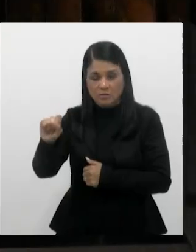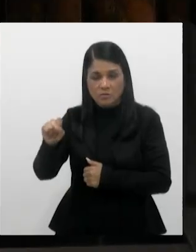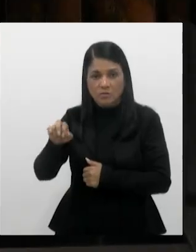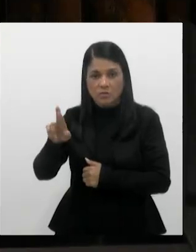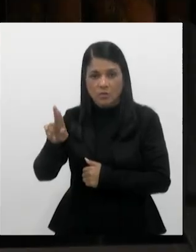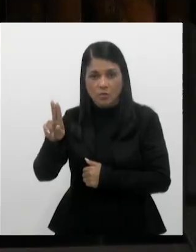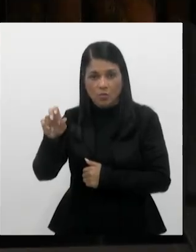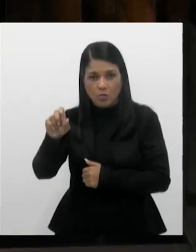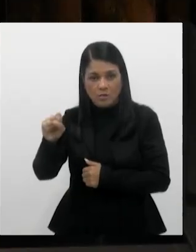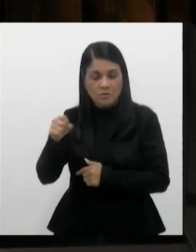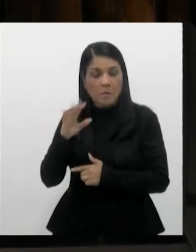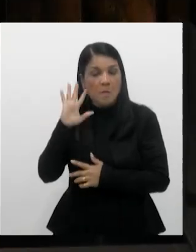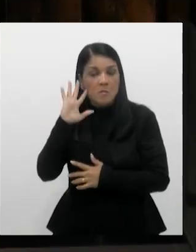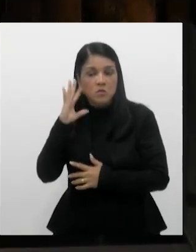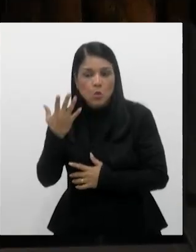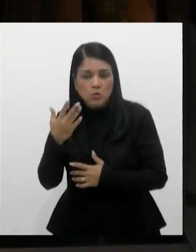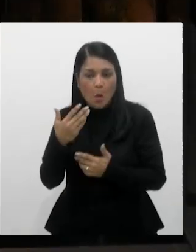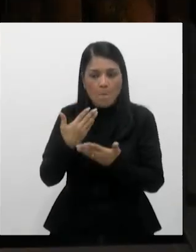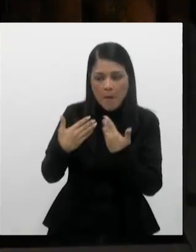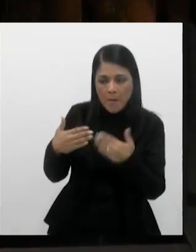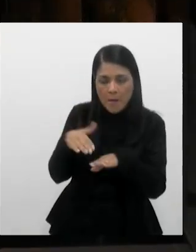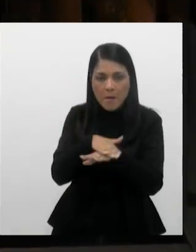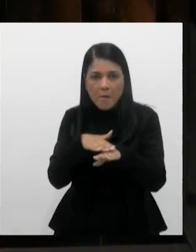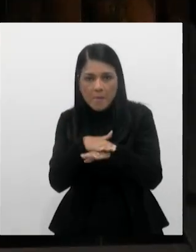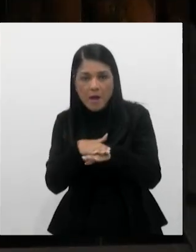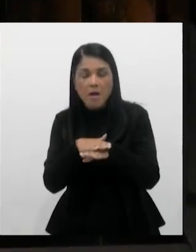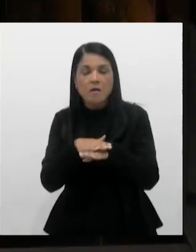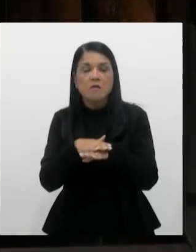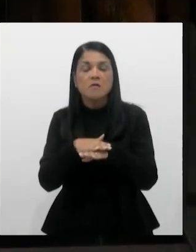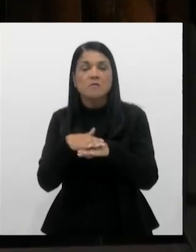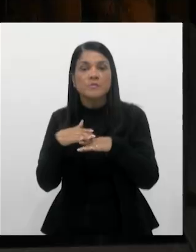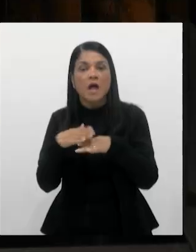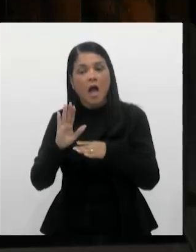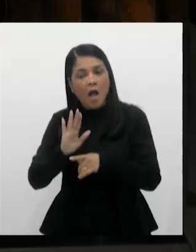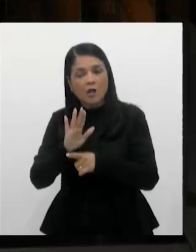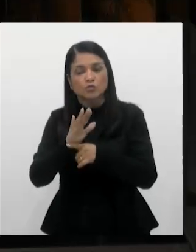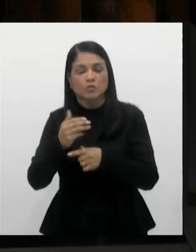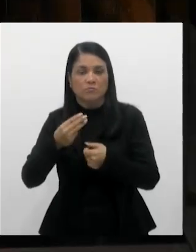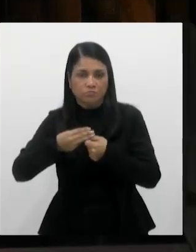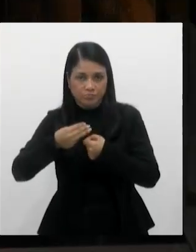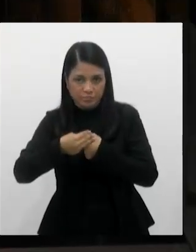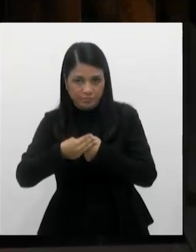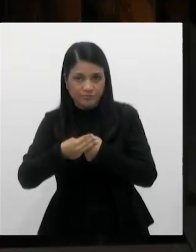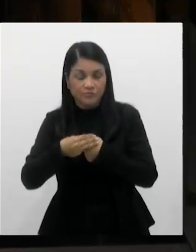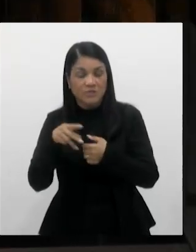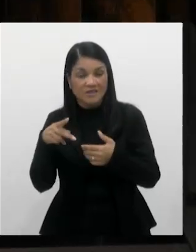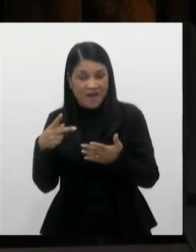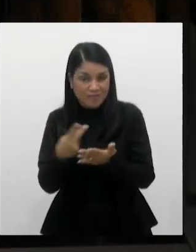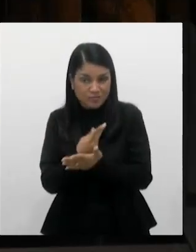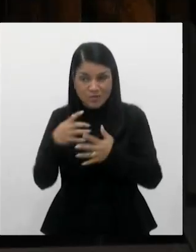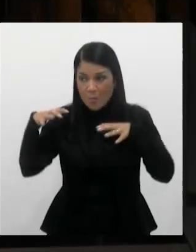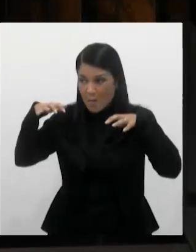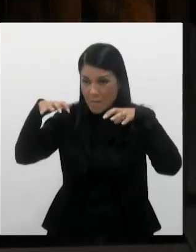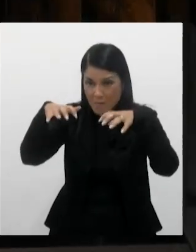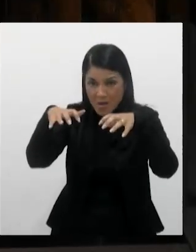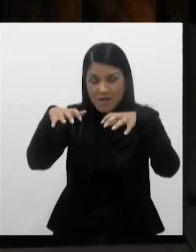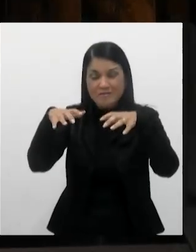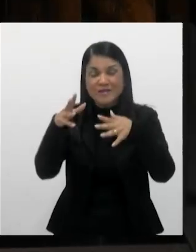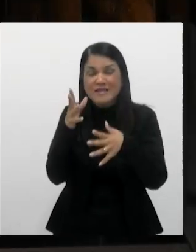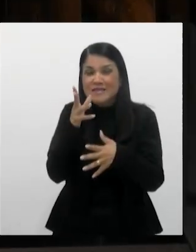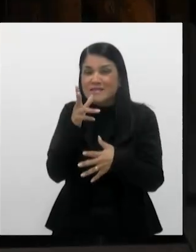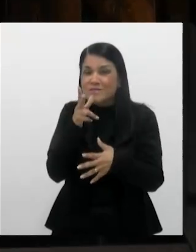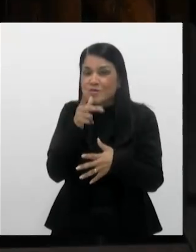soluções nesse momento difícil que esses municípios vivem. As coisas estão acontecendo, mas ainda com